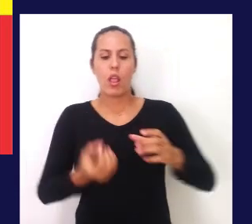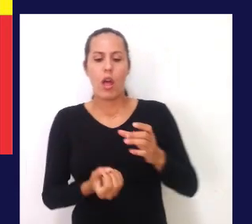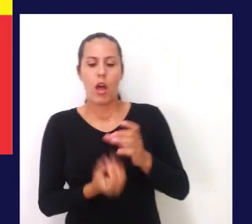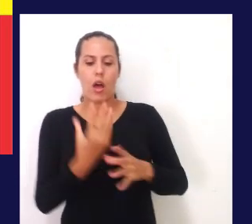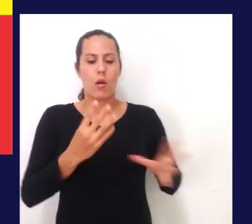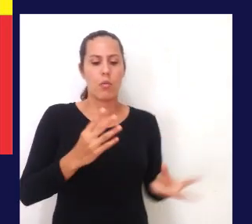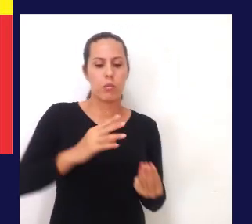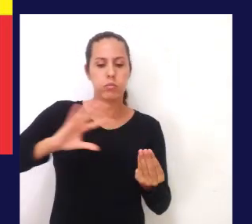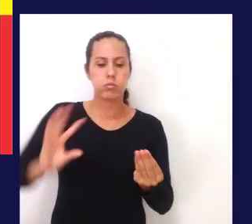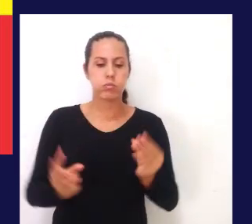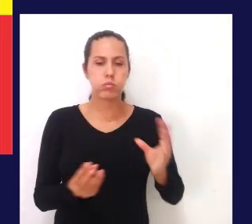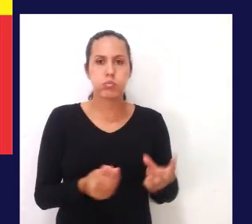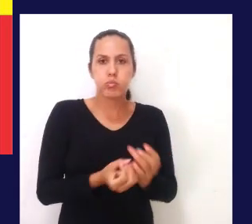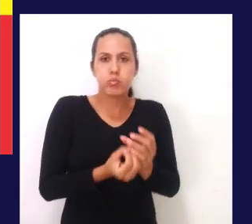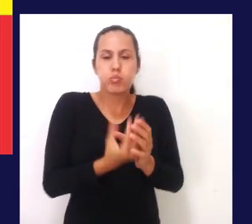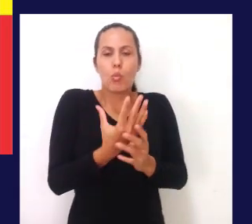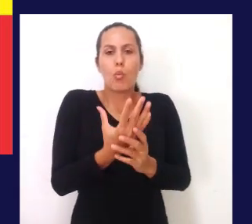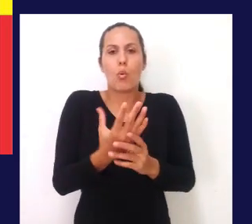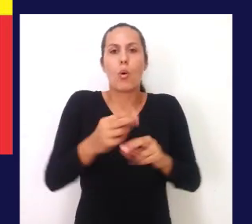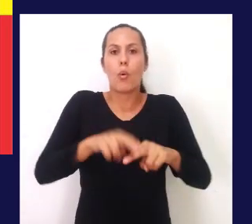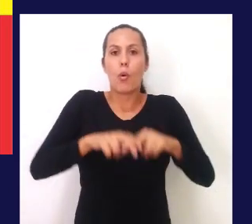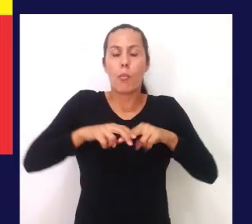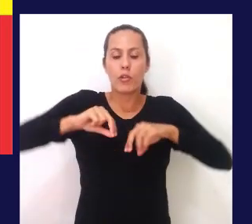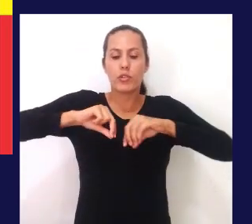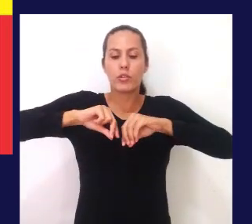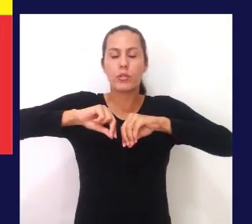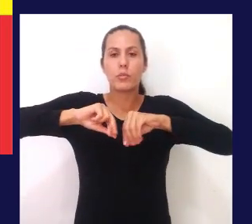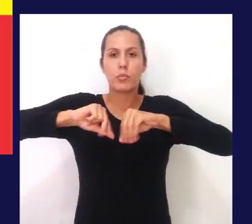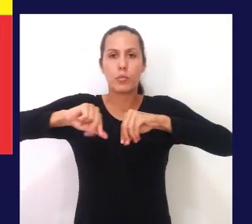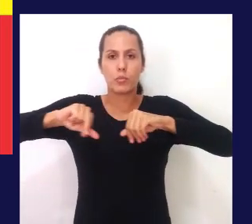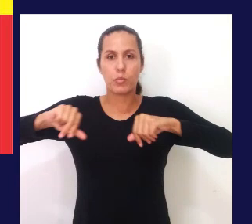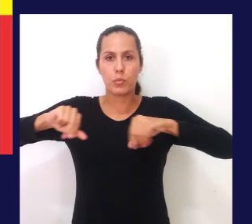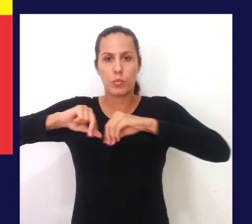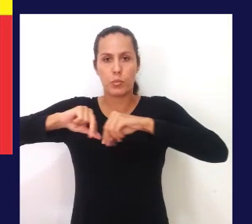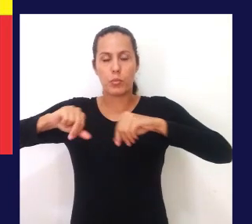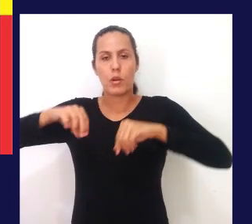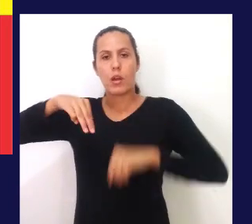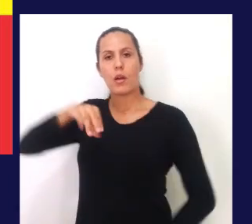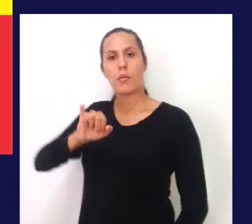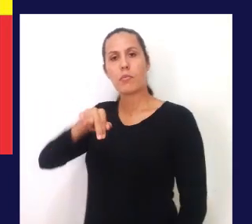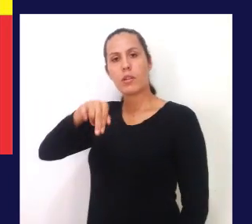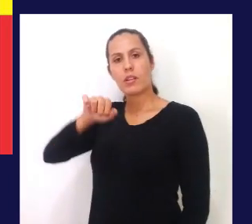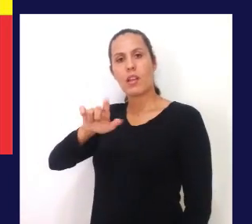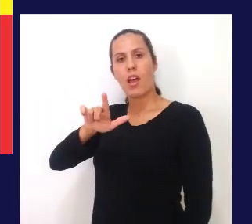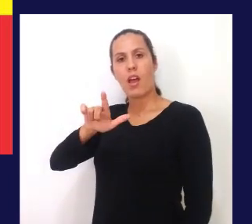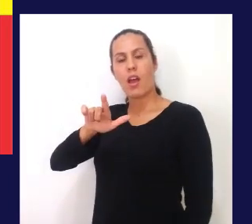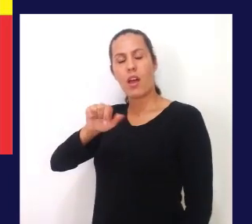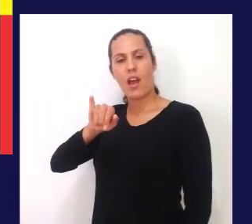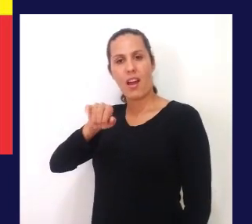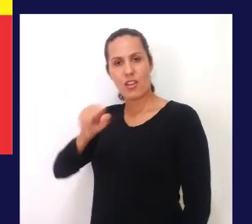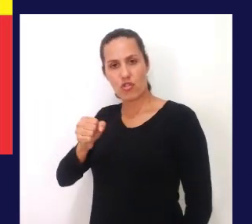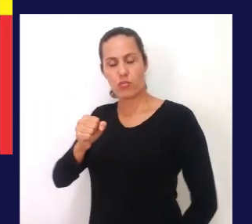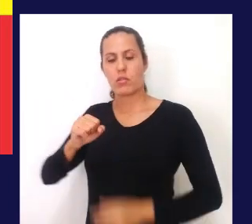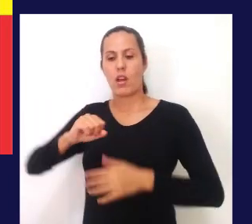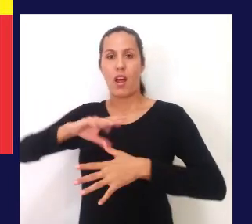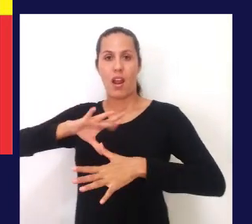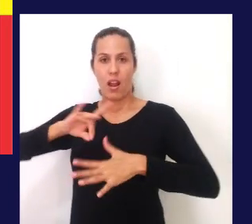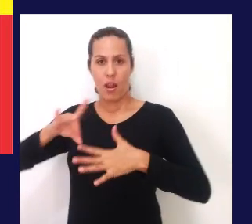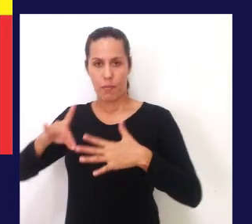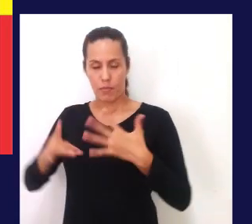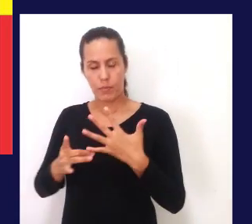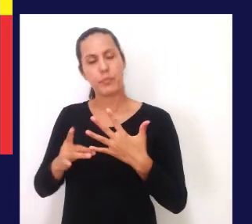minerais, então entenda o conceito de minerais. Minerais, na realidade, vai ser elementos